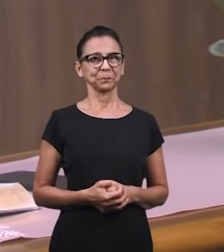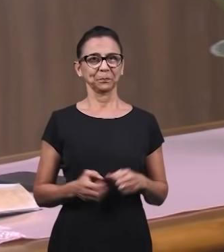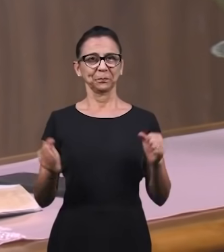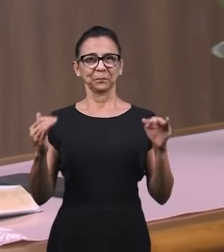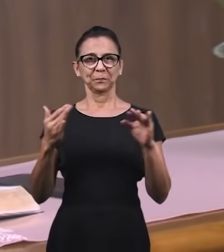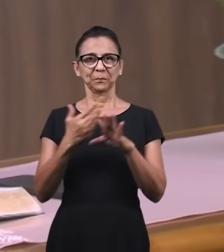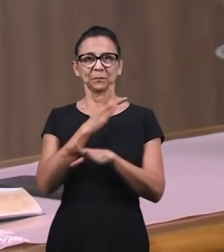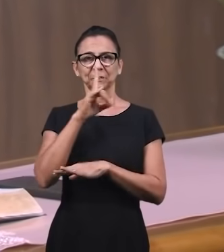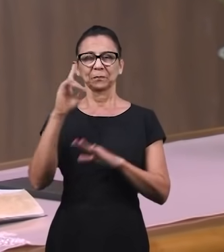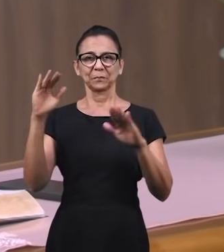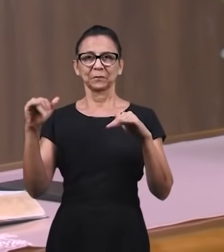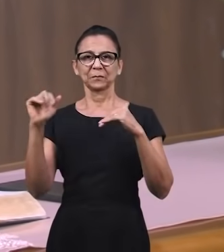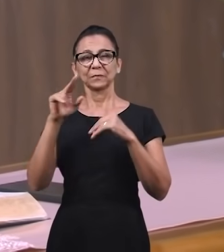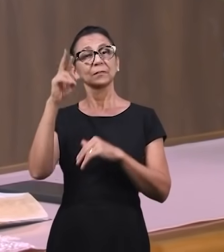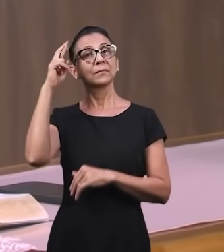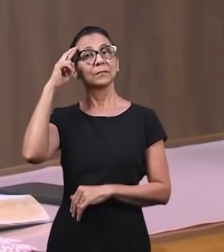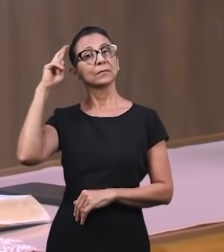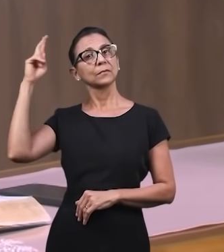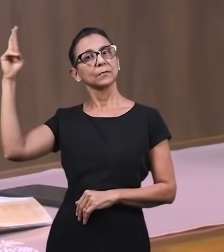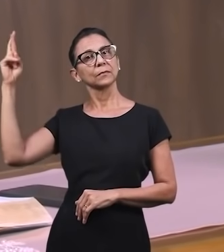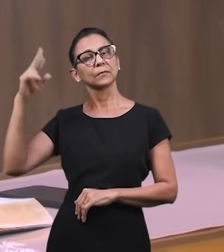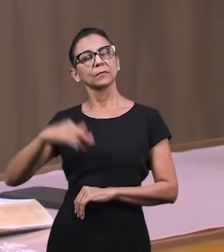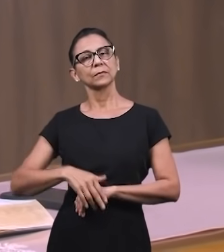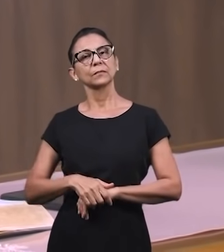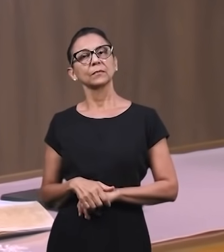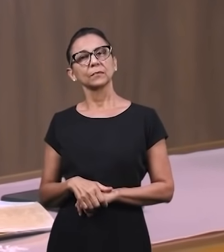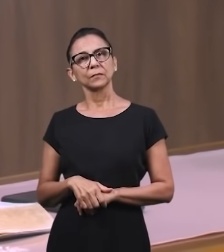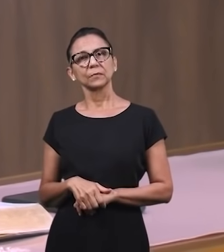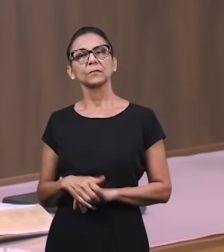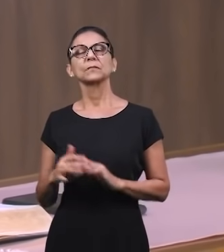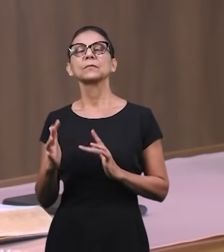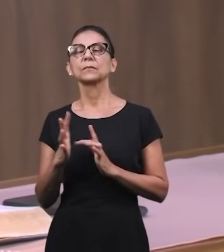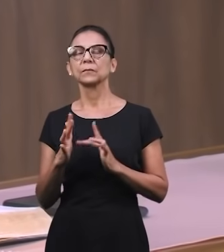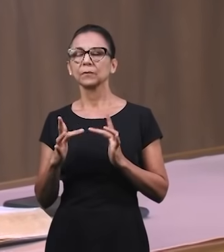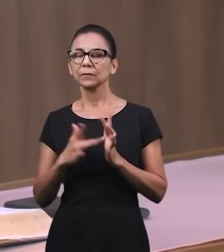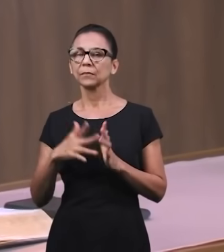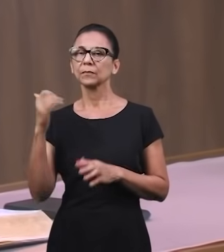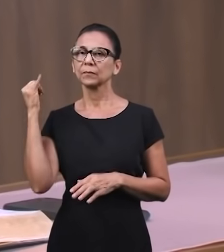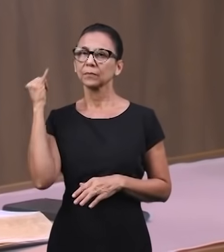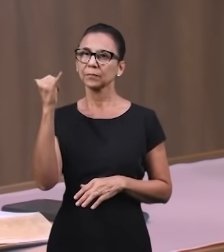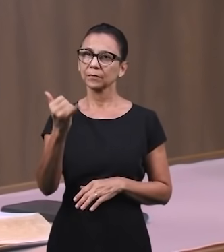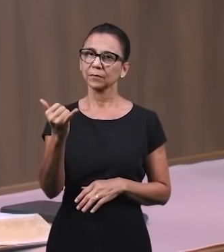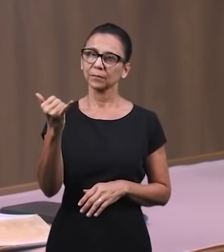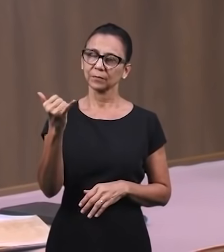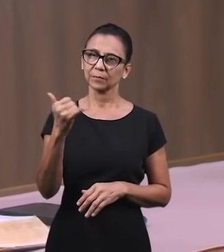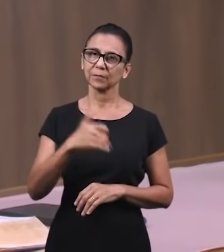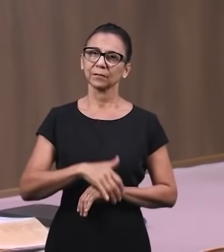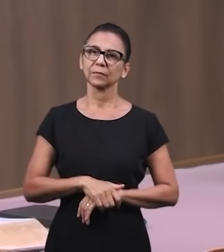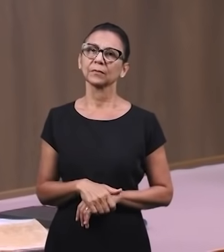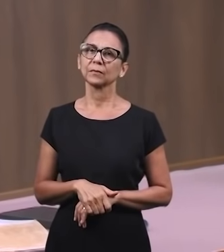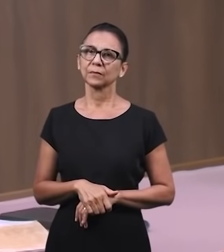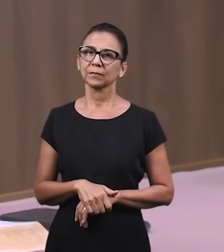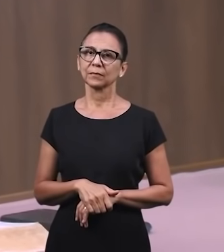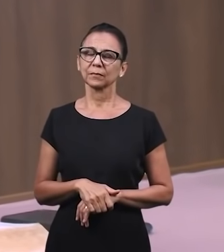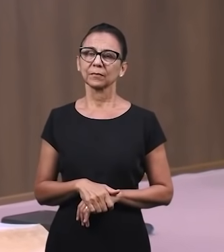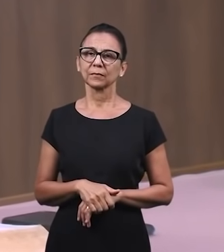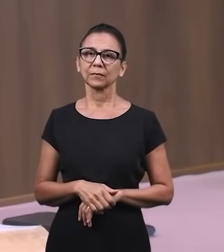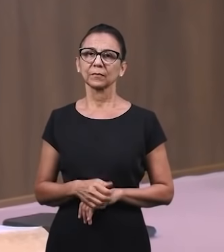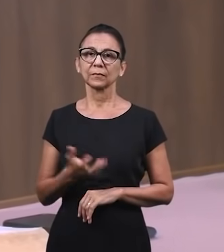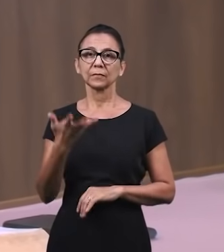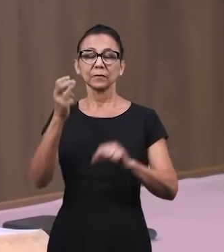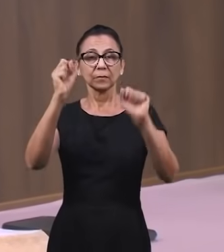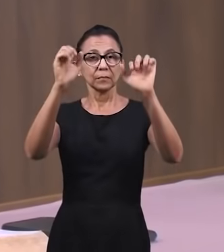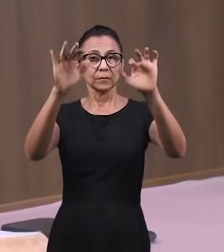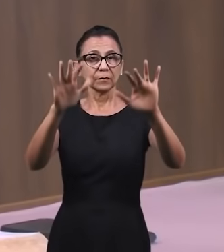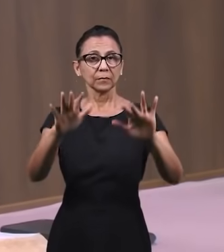Glória a Deus, louvado seja o nome do Senhor. O Senhor Jesus, Ele está dizendo a você que Ele